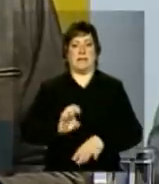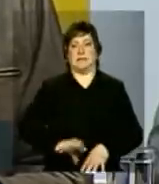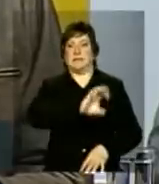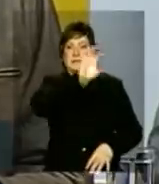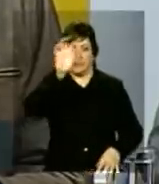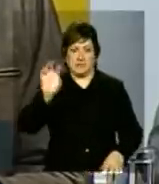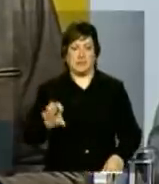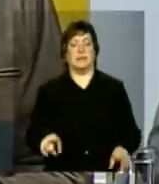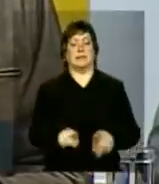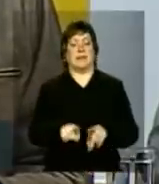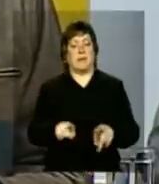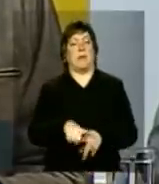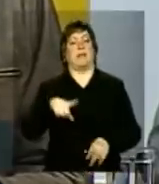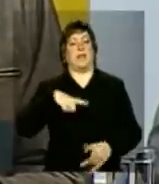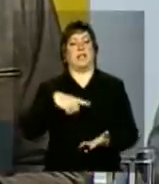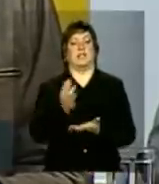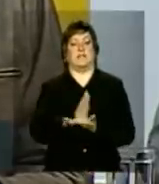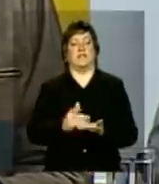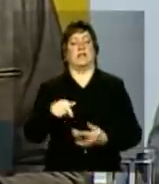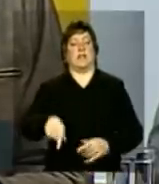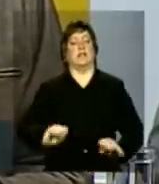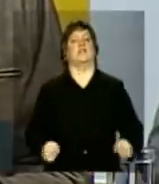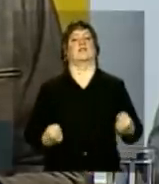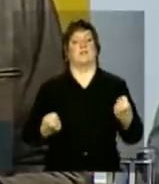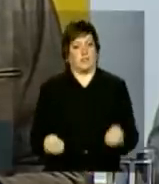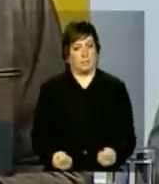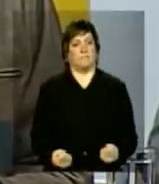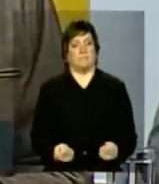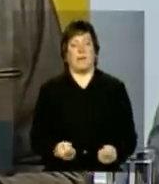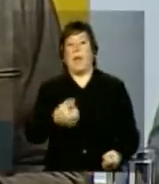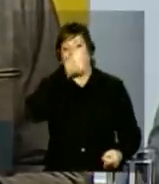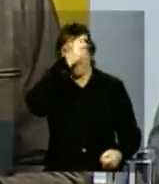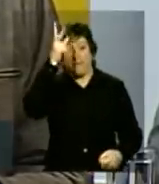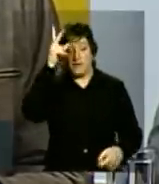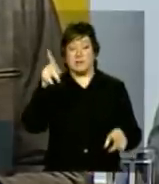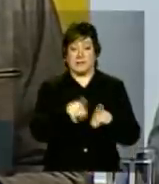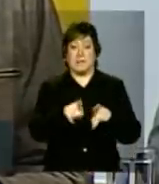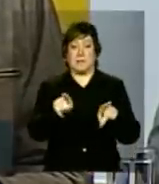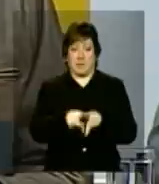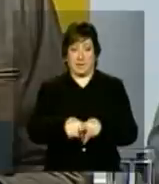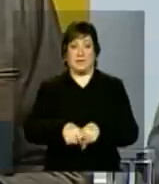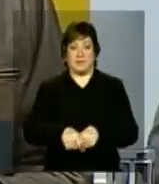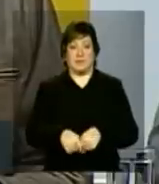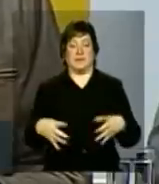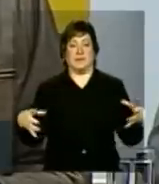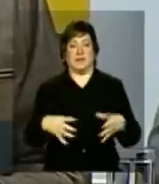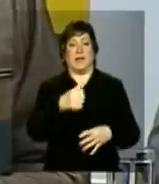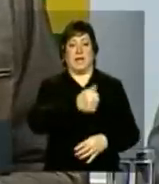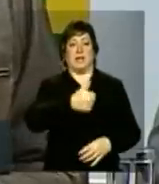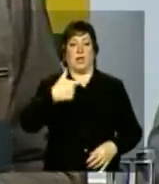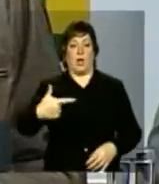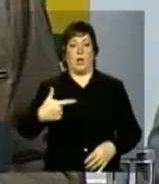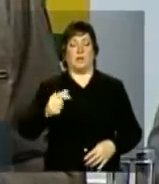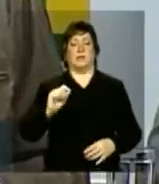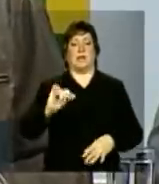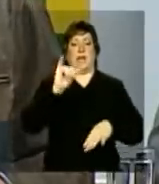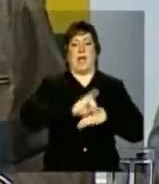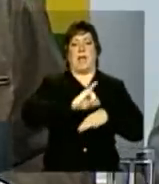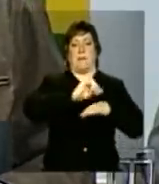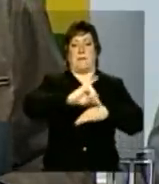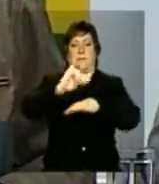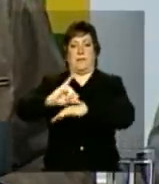tem também partilhado esse esforço e as prefeituras municipais também das 12